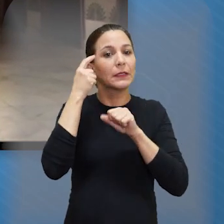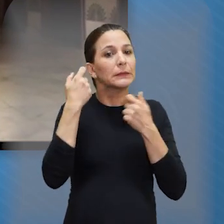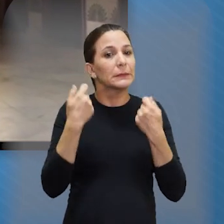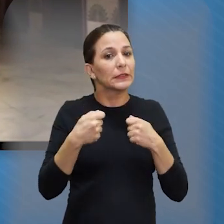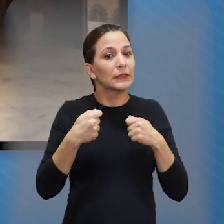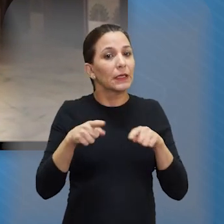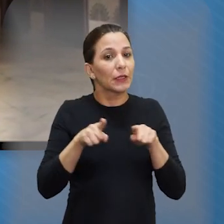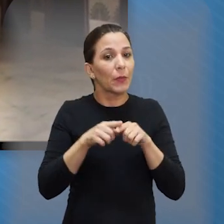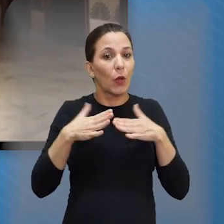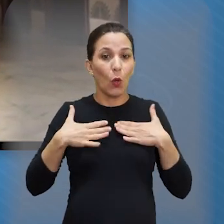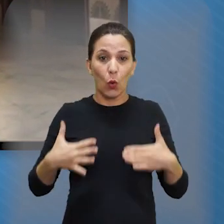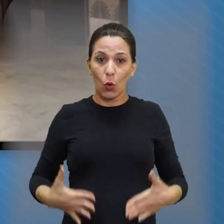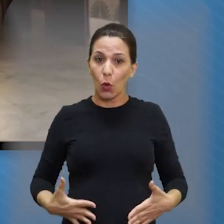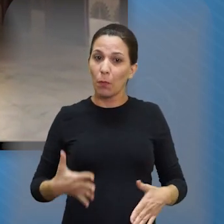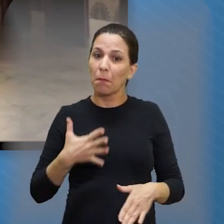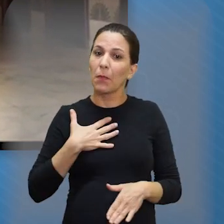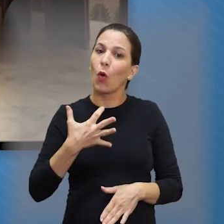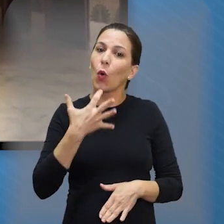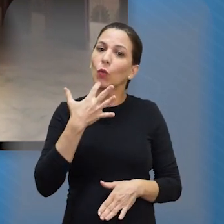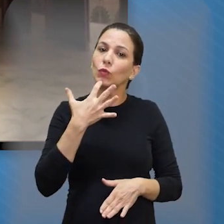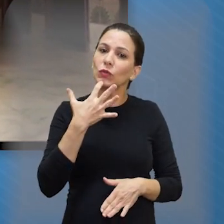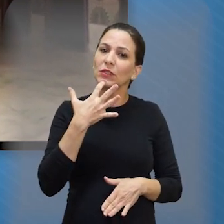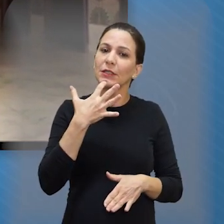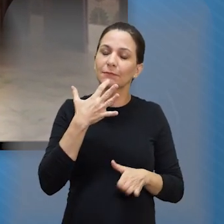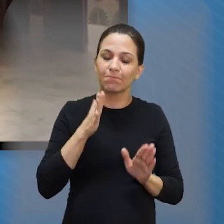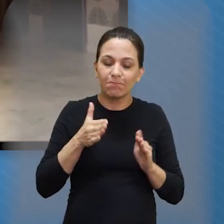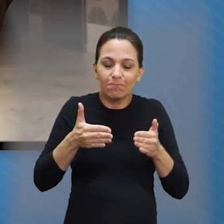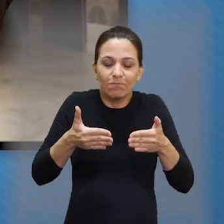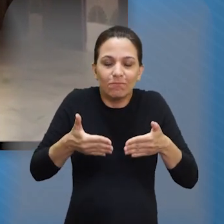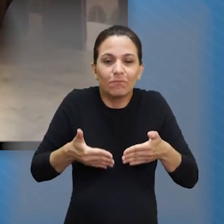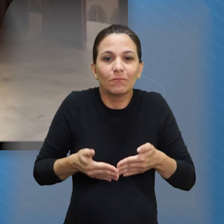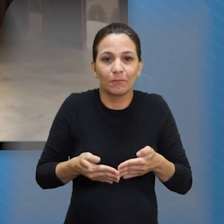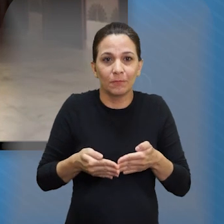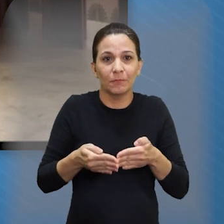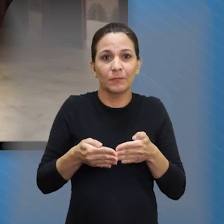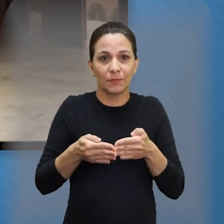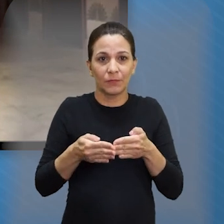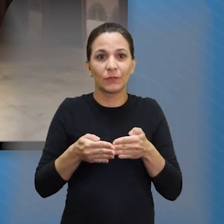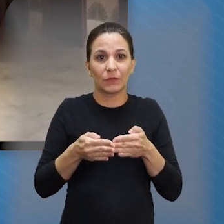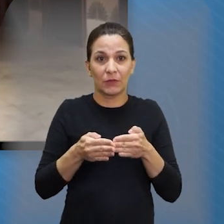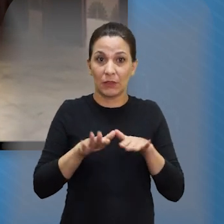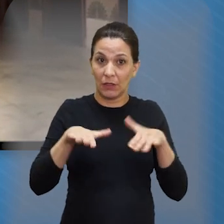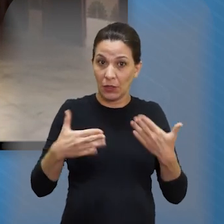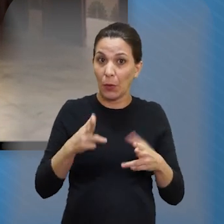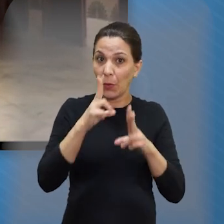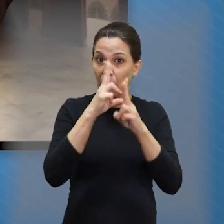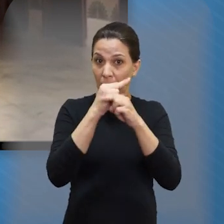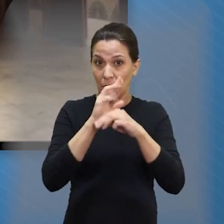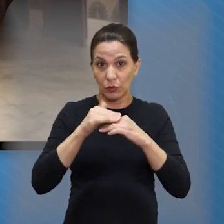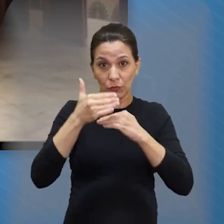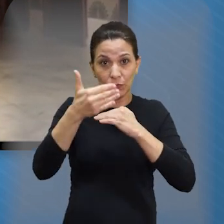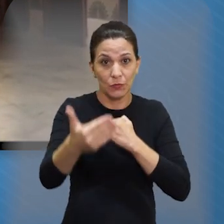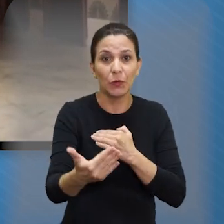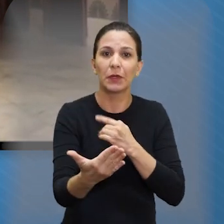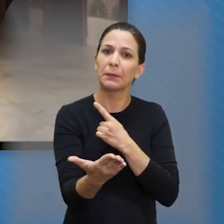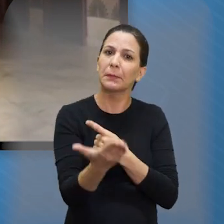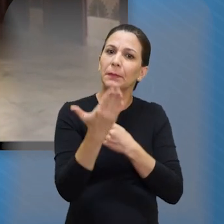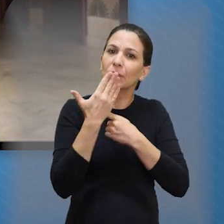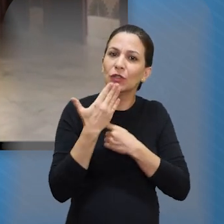corpo, para que eu execute o exercício. Então isso tem me ajudado até fora do Pilates, porque